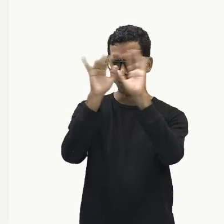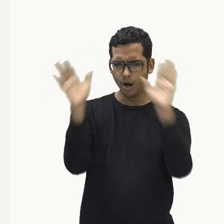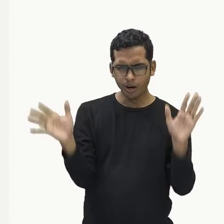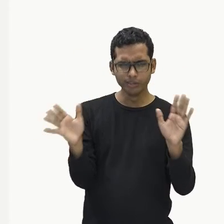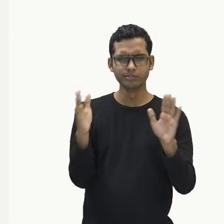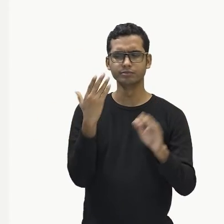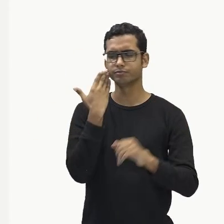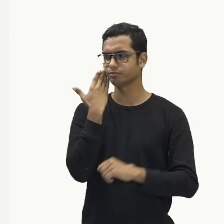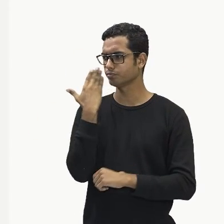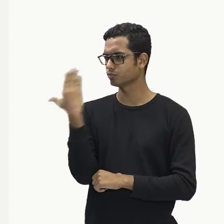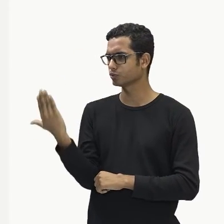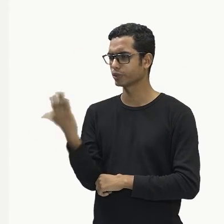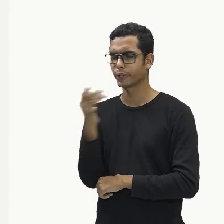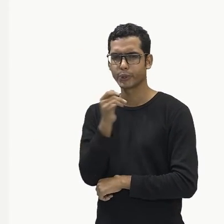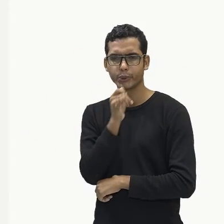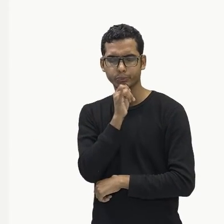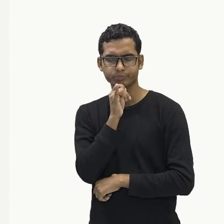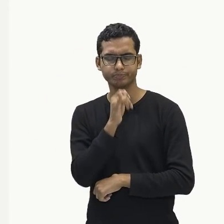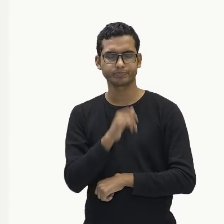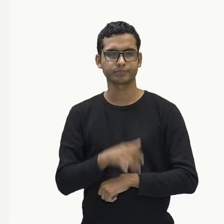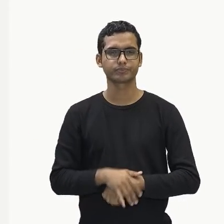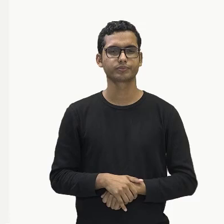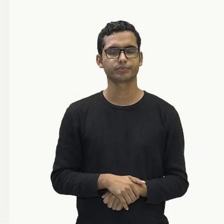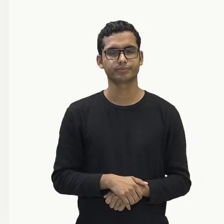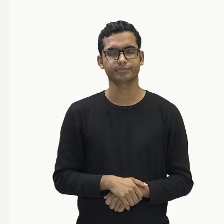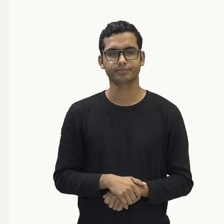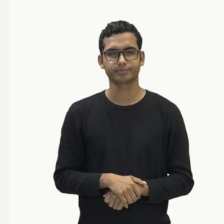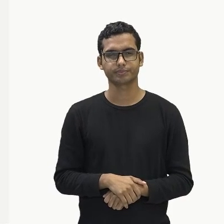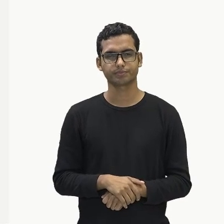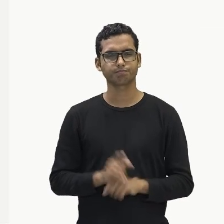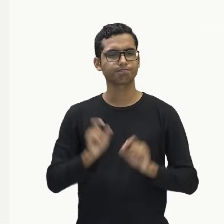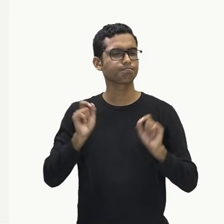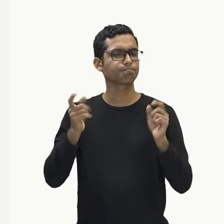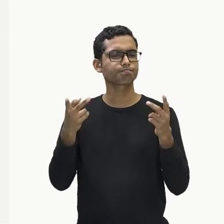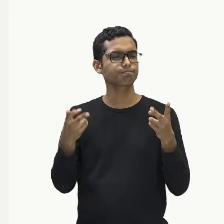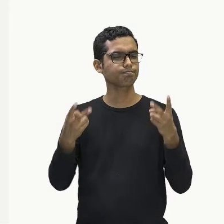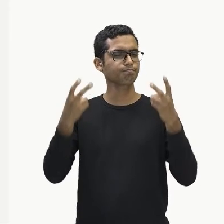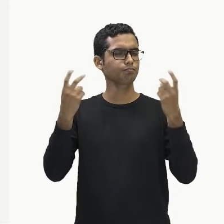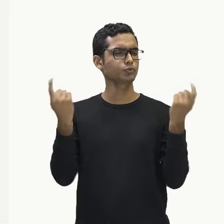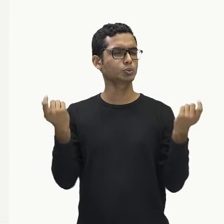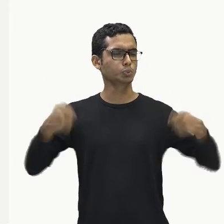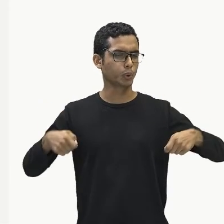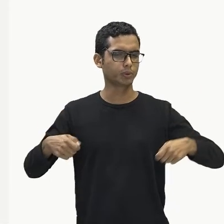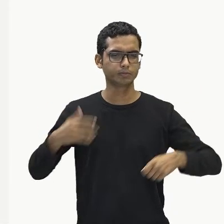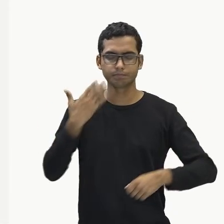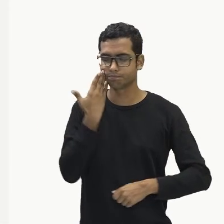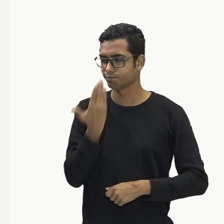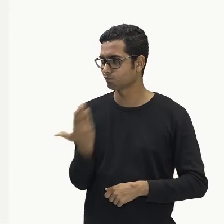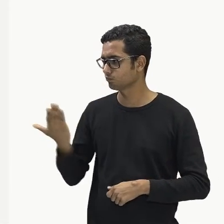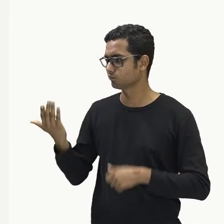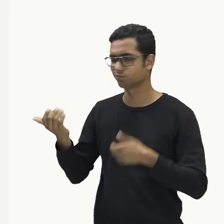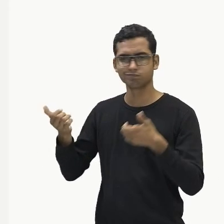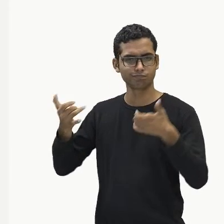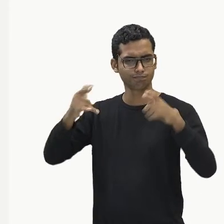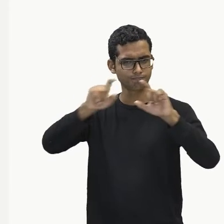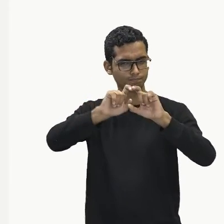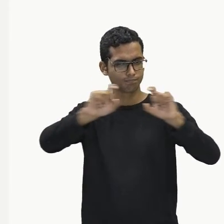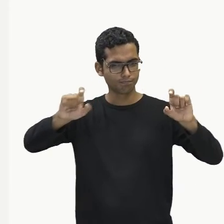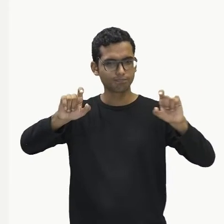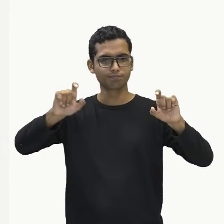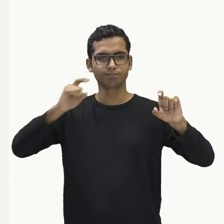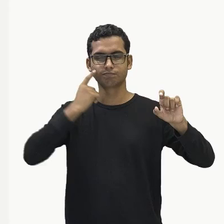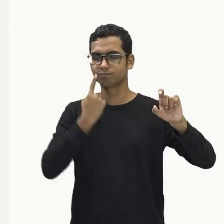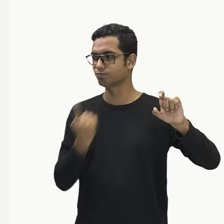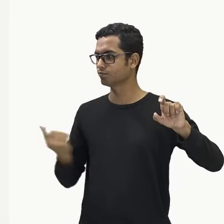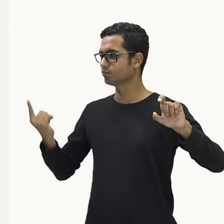no nosso exemplo, o que é que a gente vai perceber? O que está dizendo no enunciado? Que os